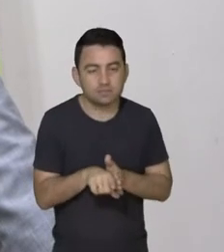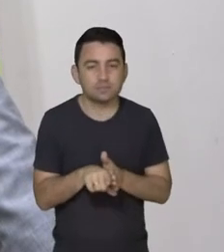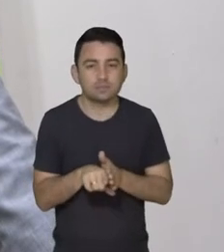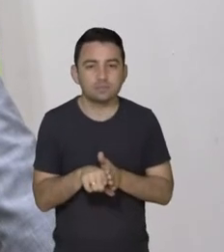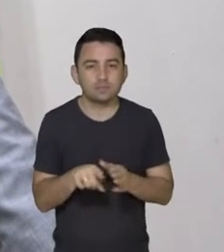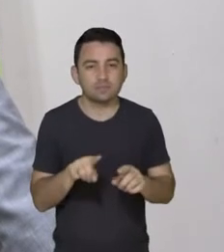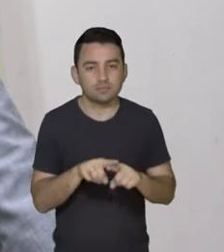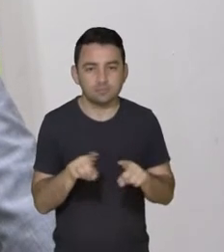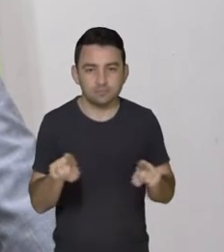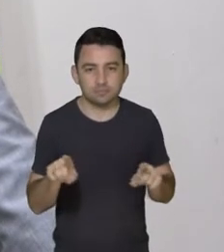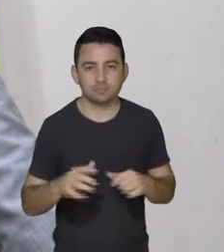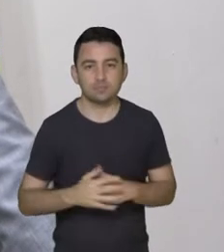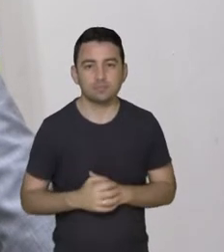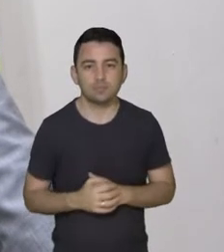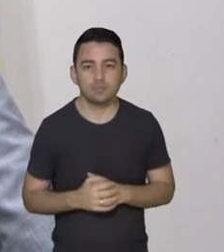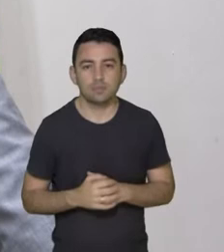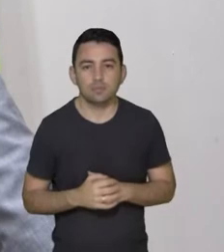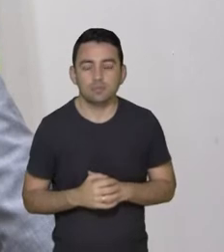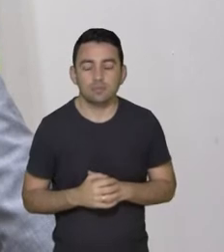eleitoral